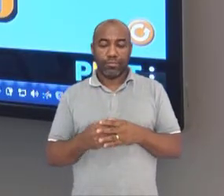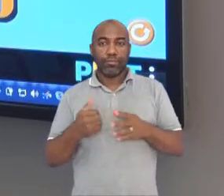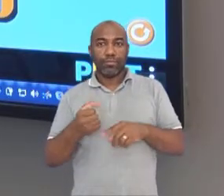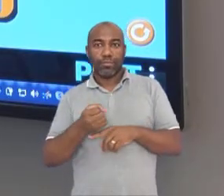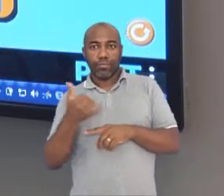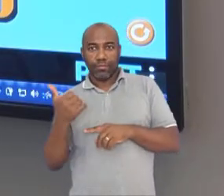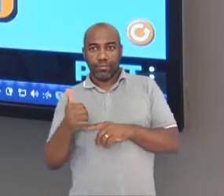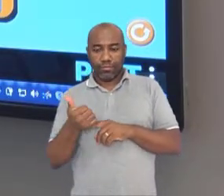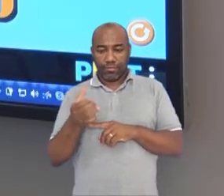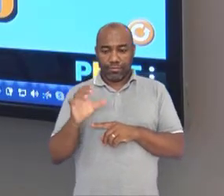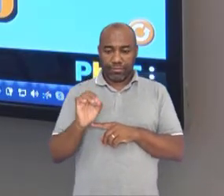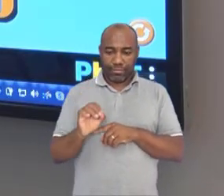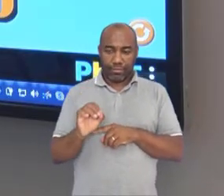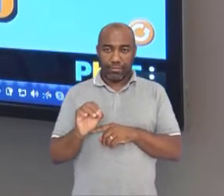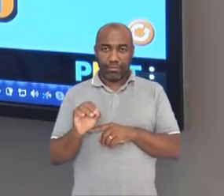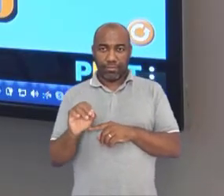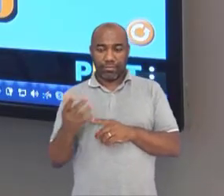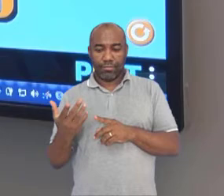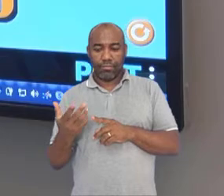10 ohms.